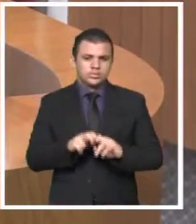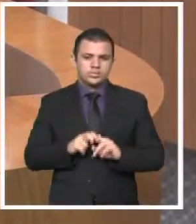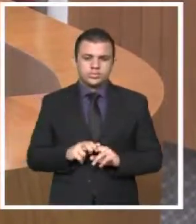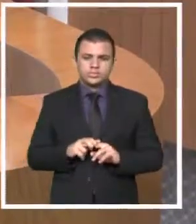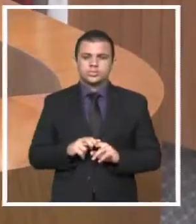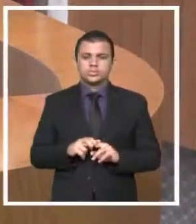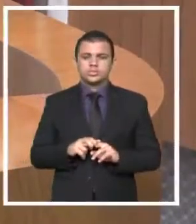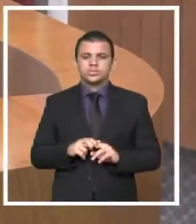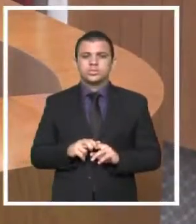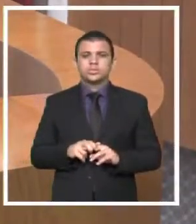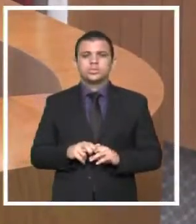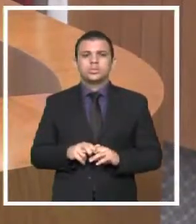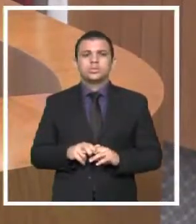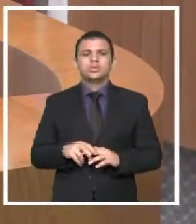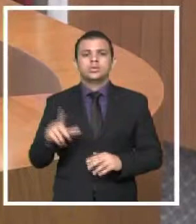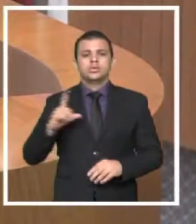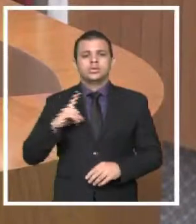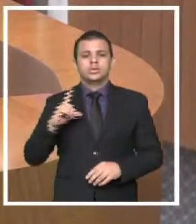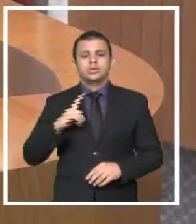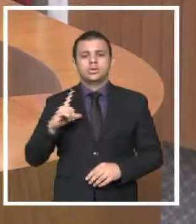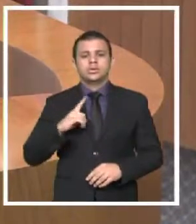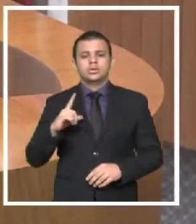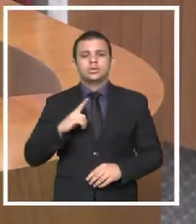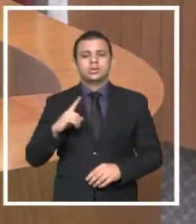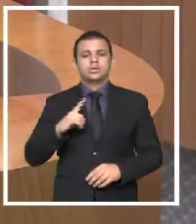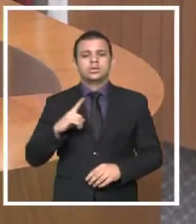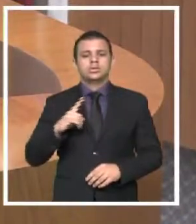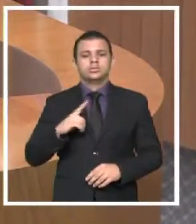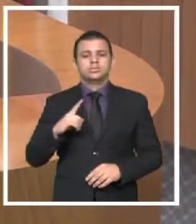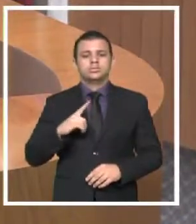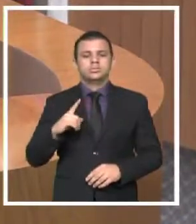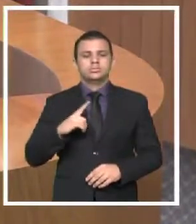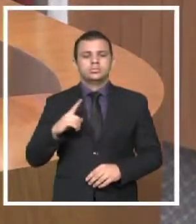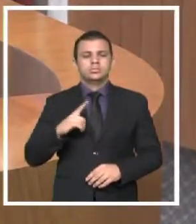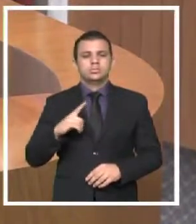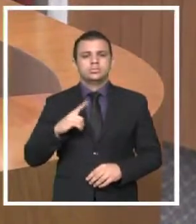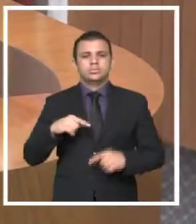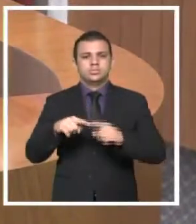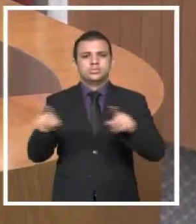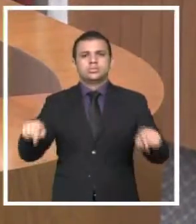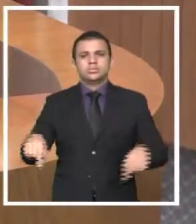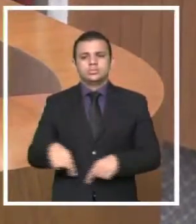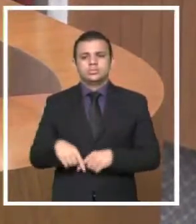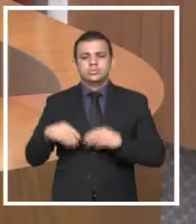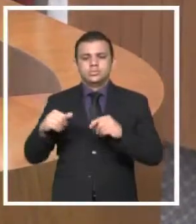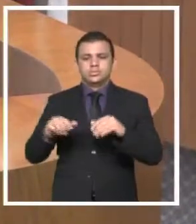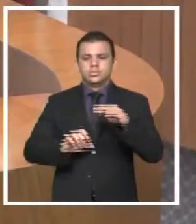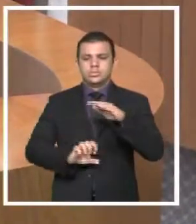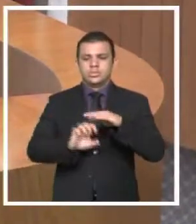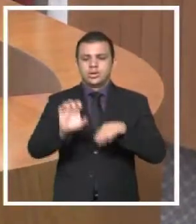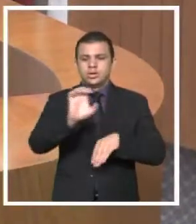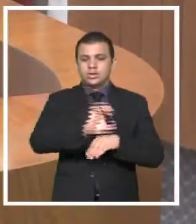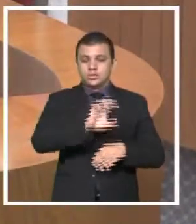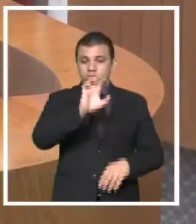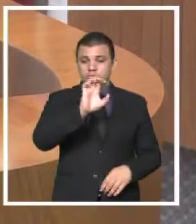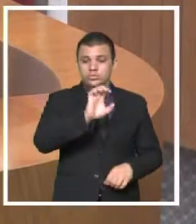está construído o parque empresarial, foi doado por um empresário. Então, assim,